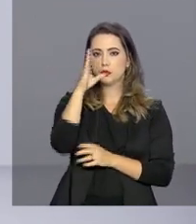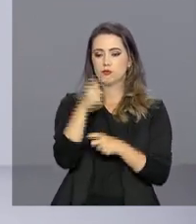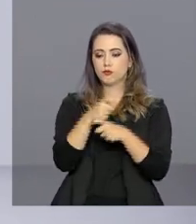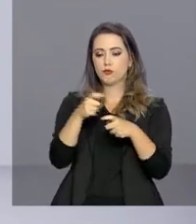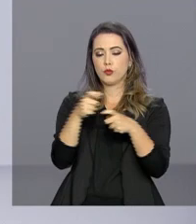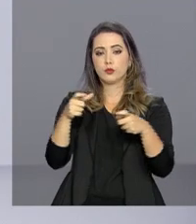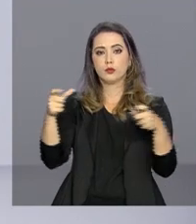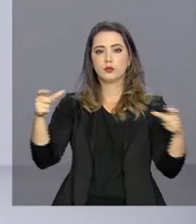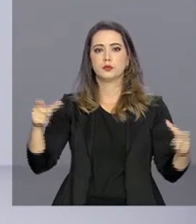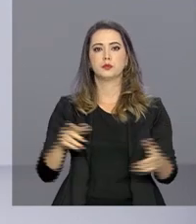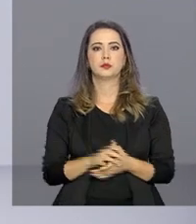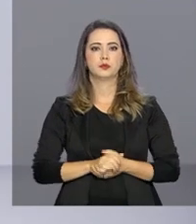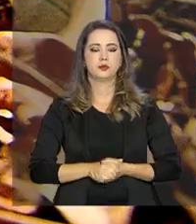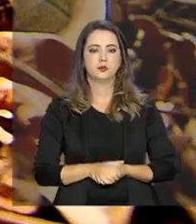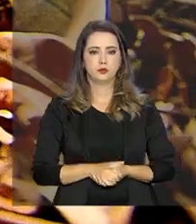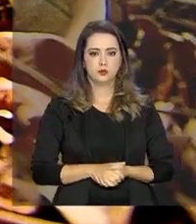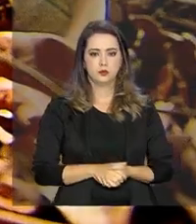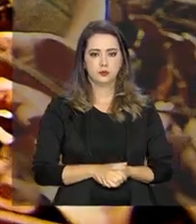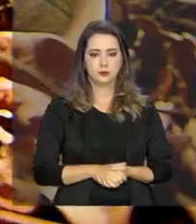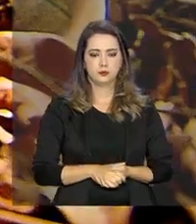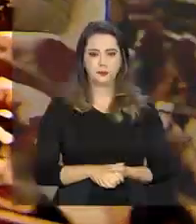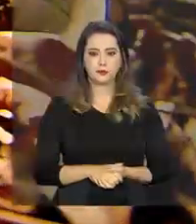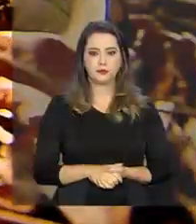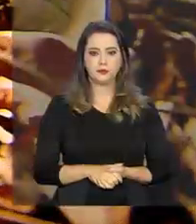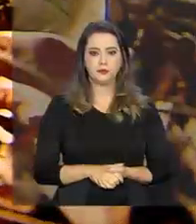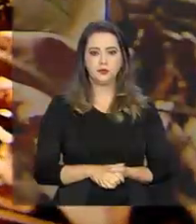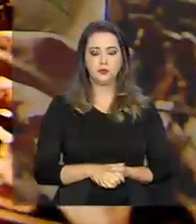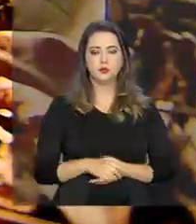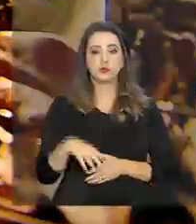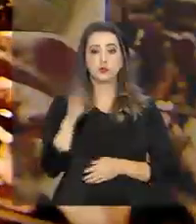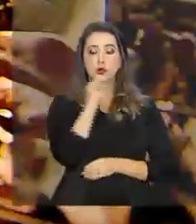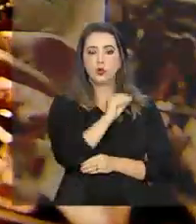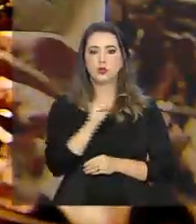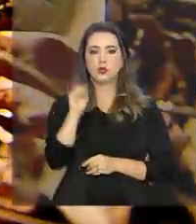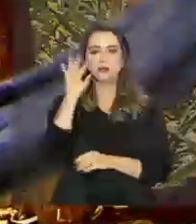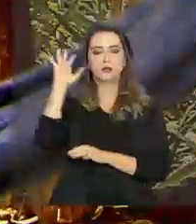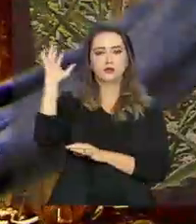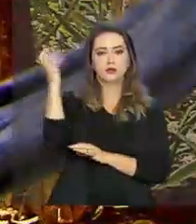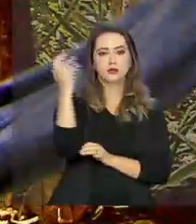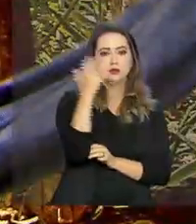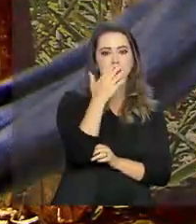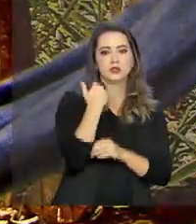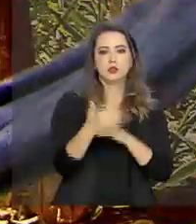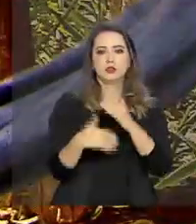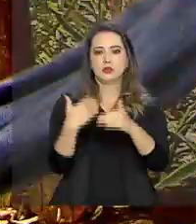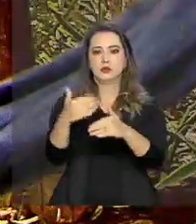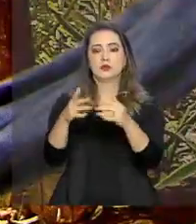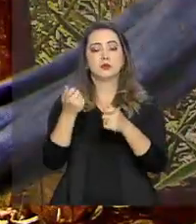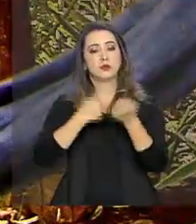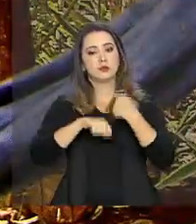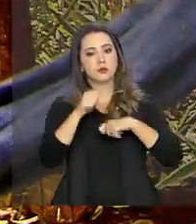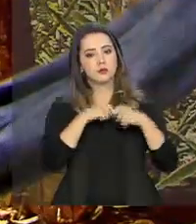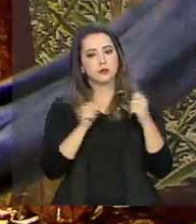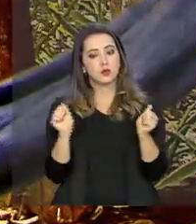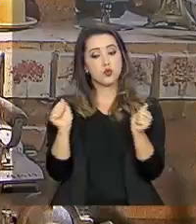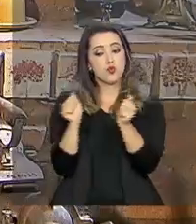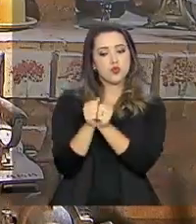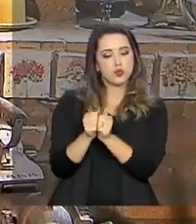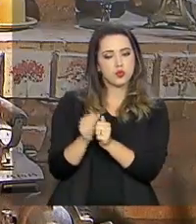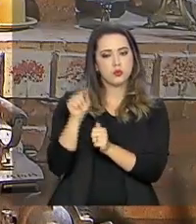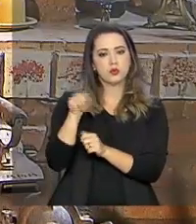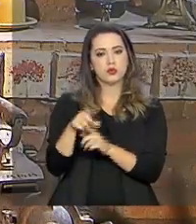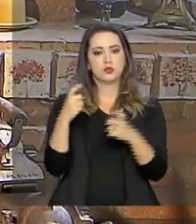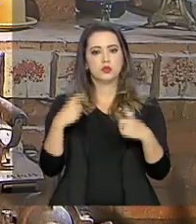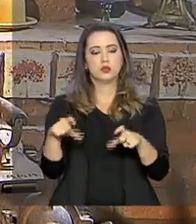existência delas preservação do meio ambiente e sustentabilidade econômica caminham juntos